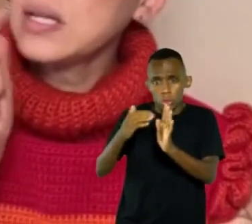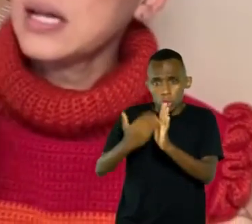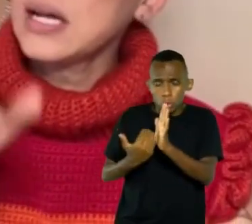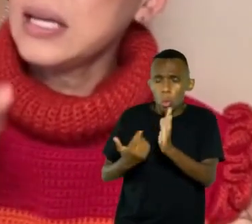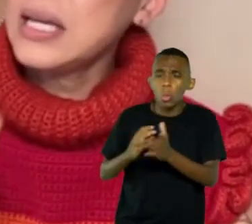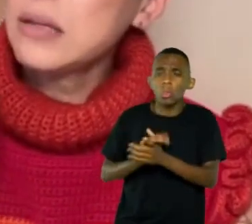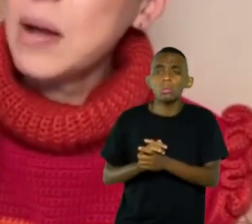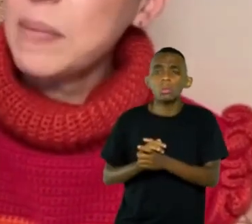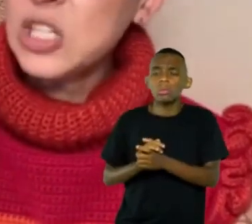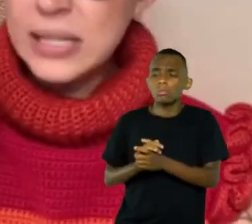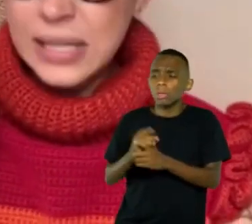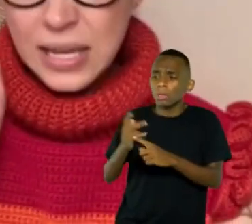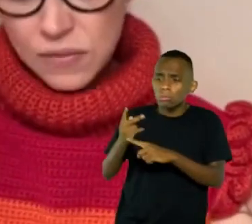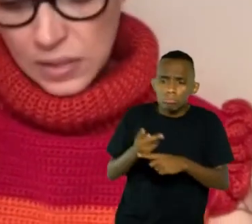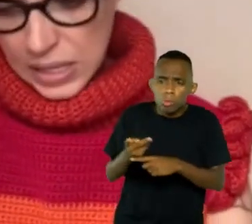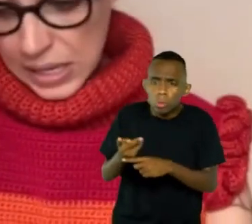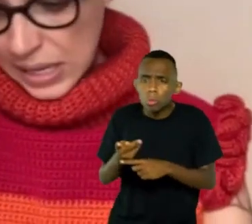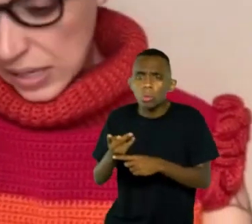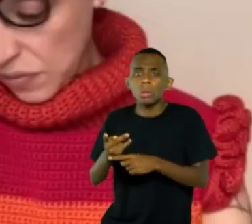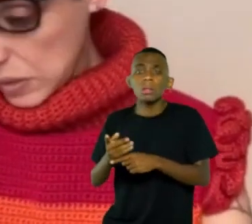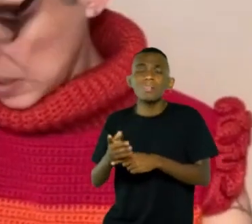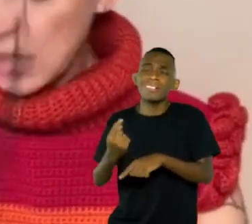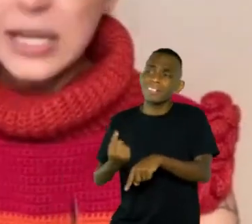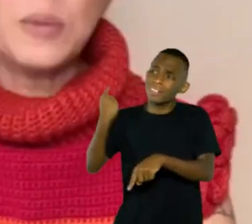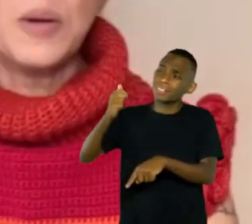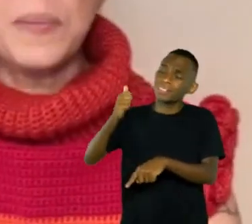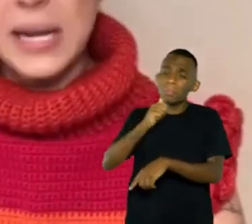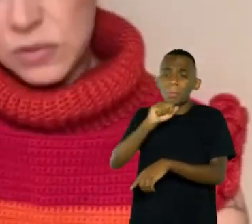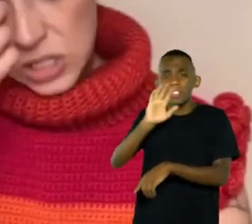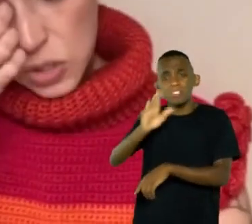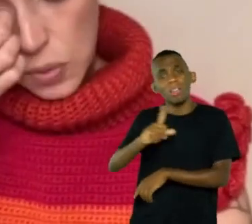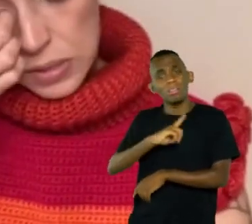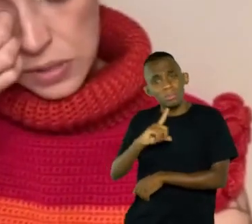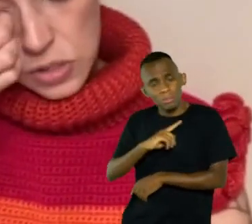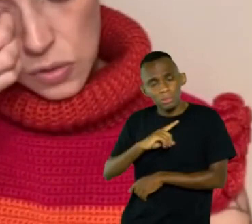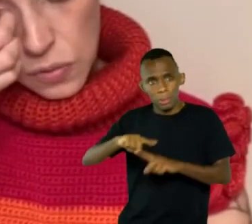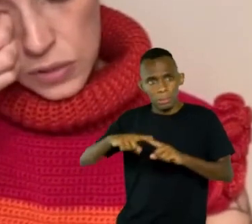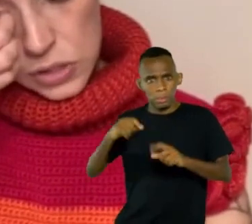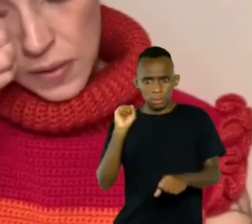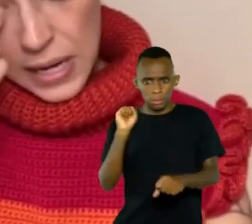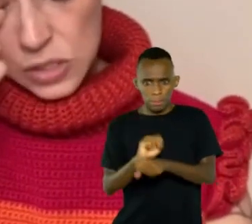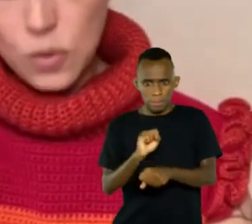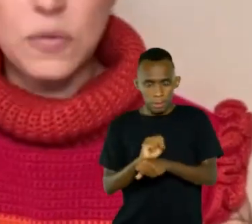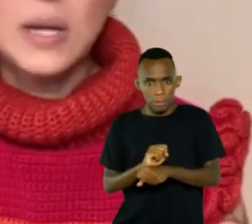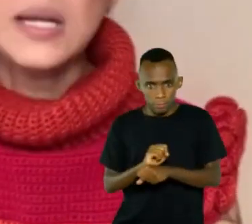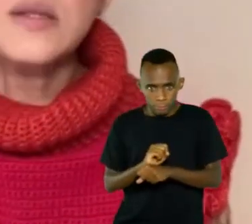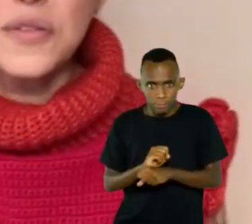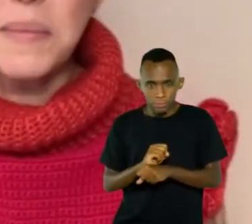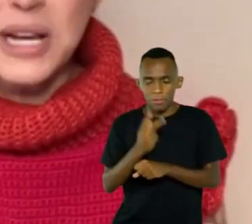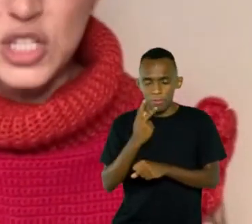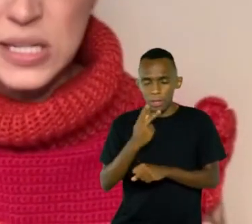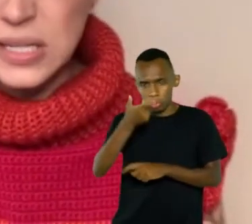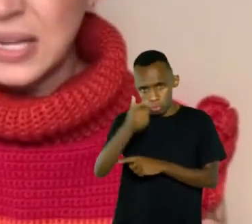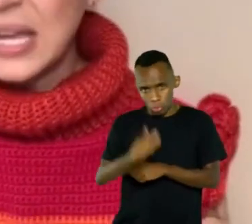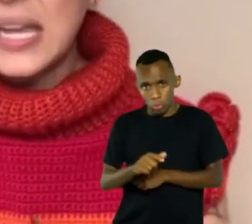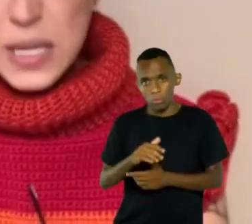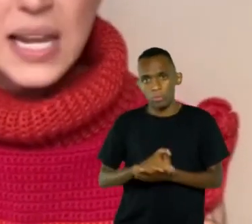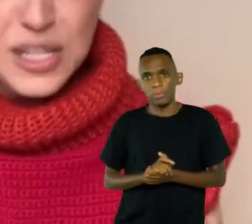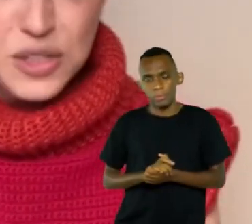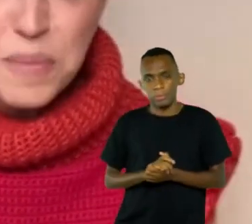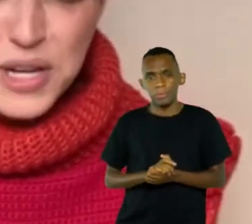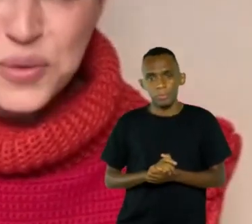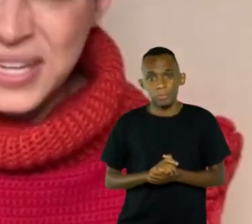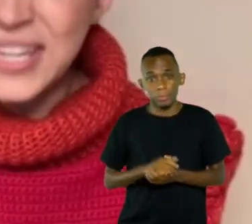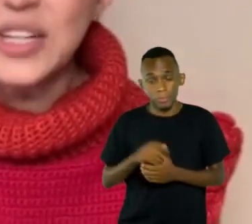eletrodoméstico aqui, sua mãe já teve. Aí ele falou assim: não, não, pera, deixa eu construir de novo, deixa eu falar de novo. Isso foi machista.